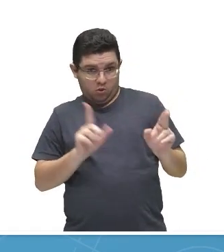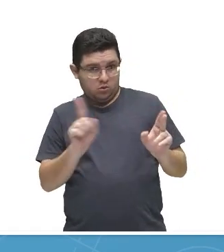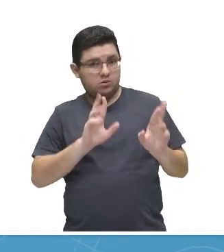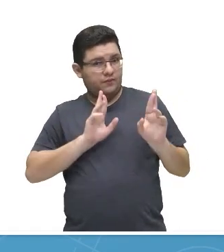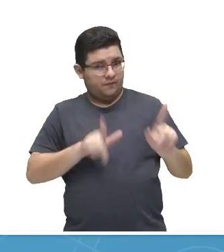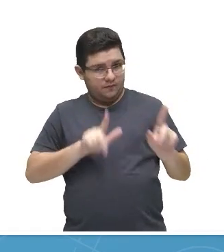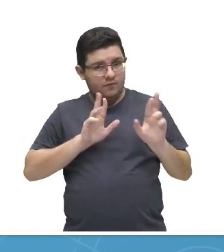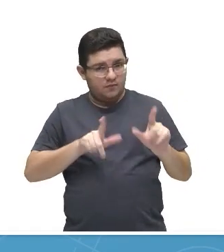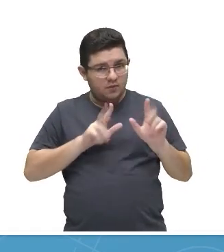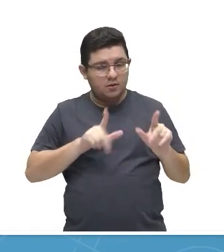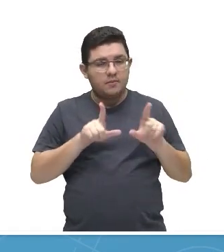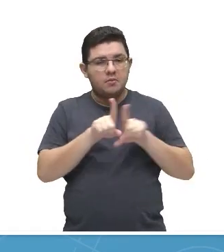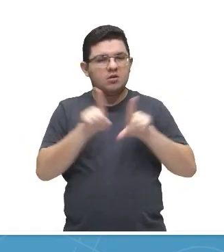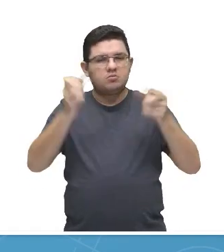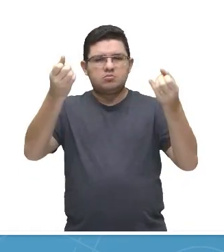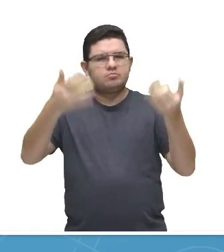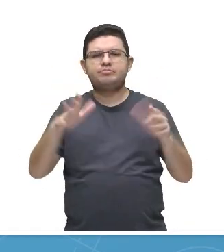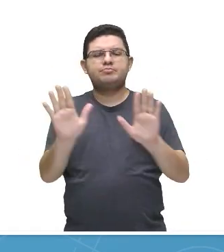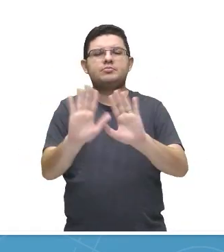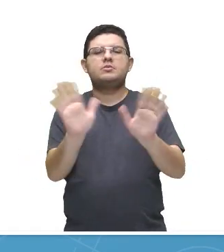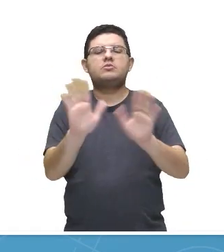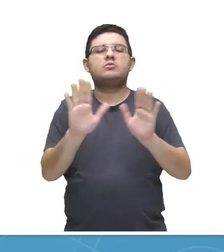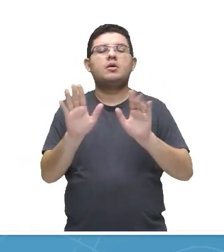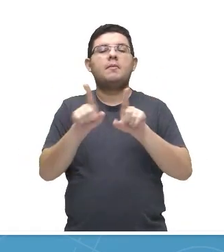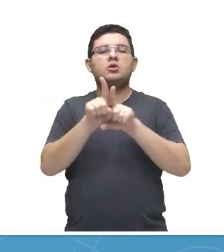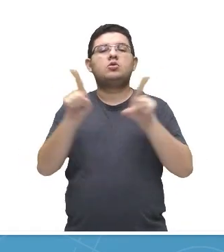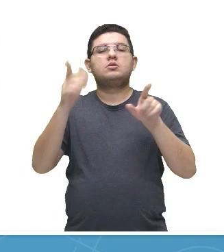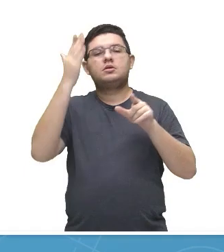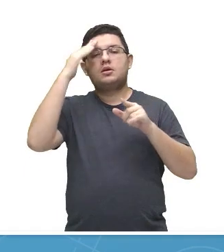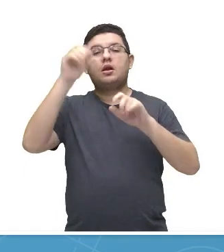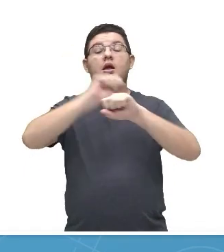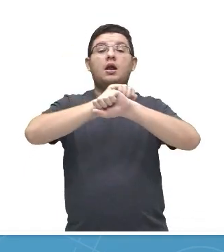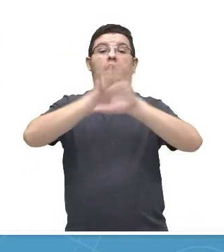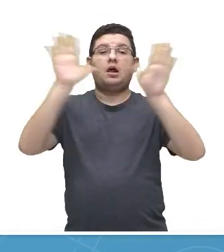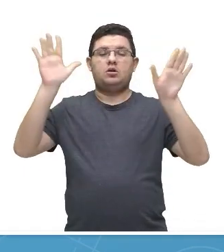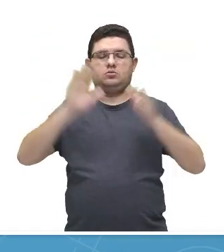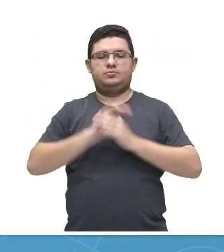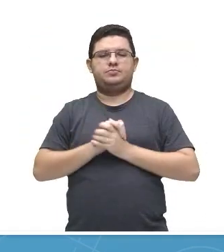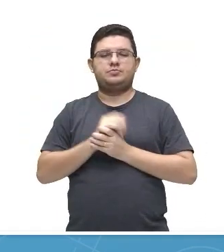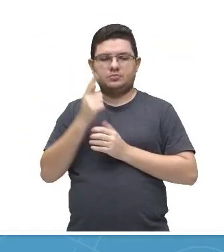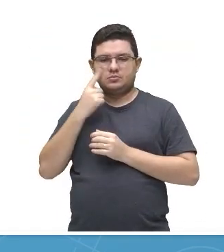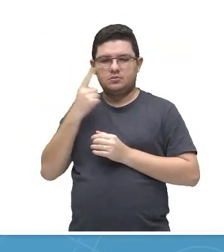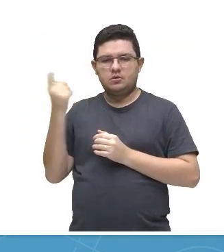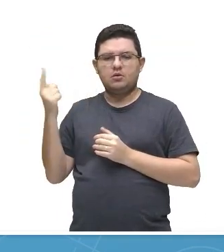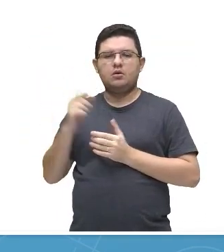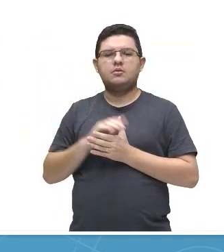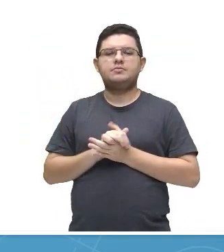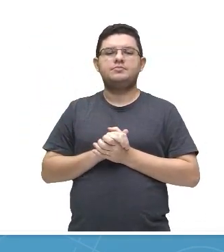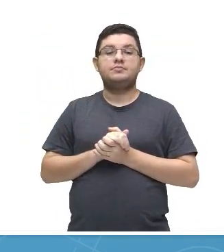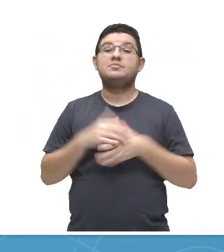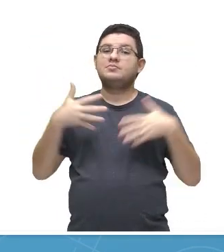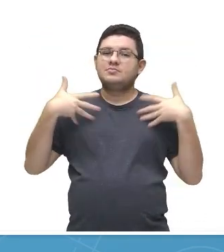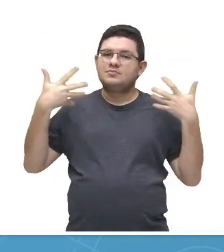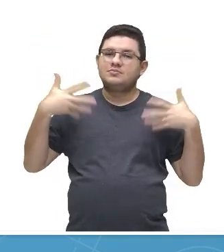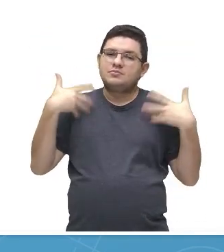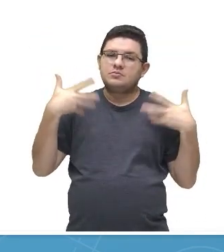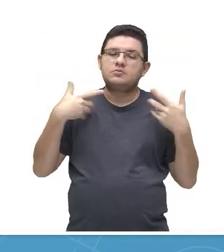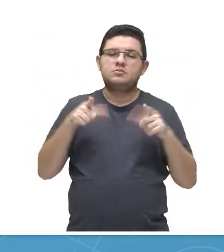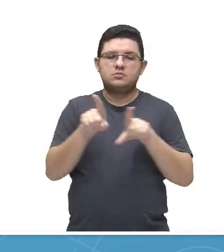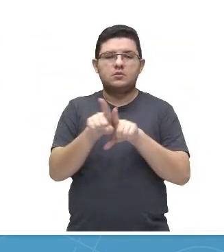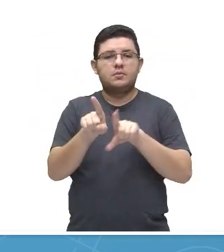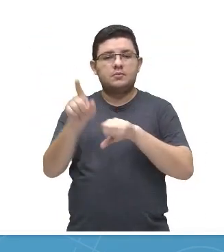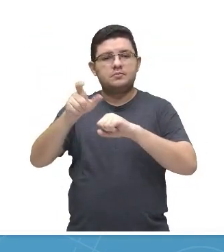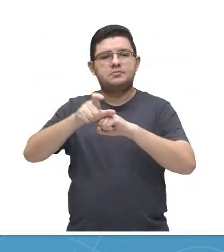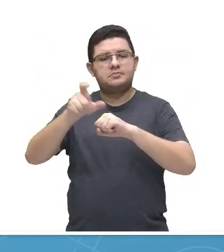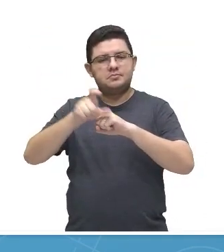Porque não vem ao caso aqui, mas só para você entender. Então, tristeza está nomeando esta emoção e alegria também está nomeando